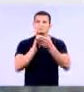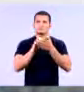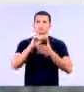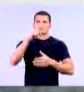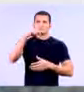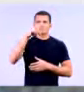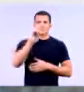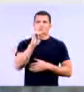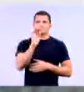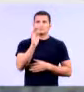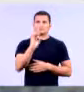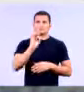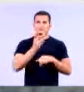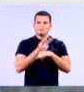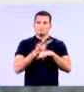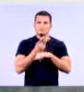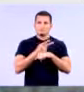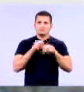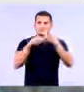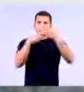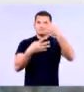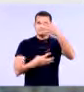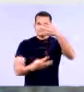PDF. Vai procurar somente